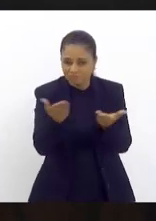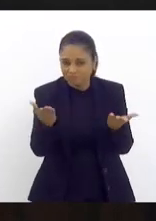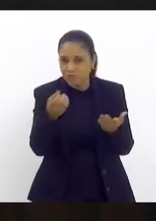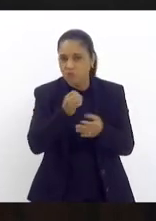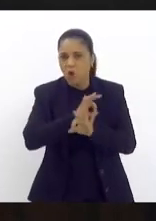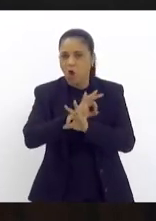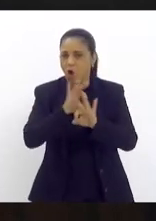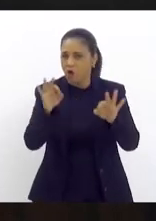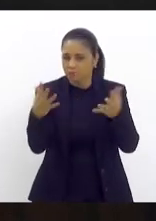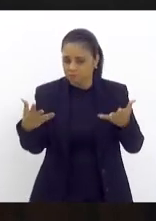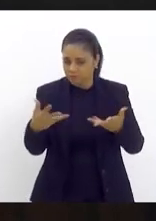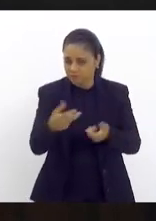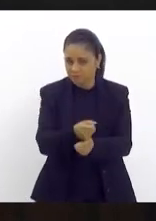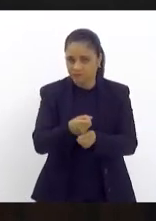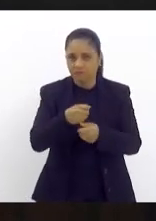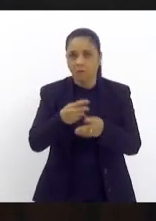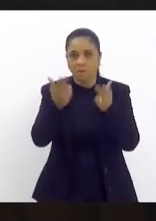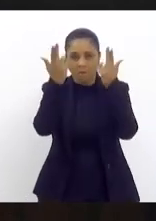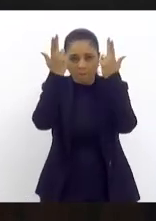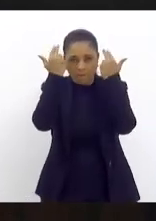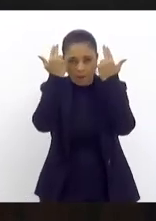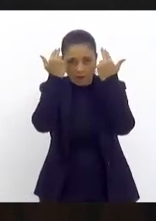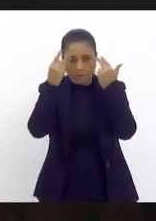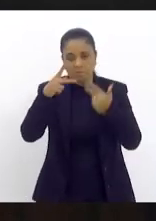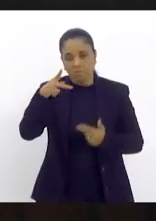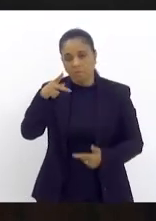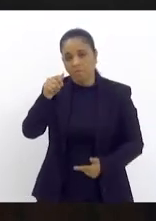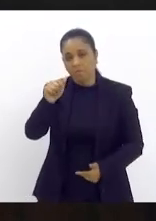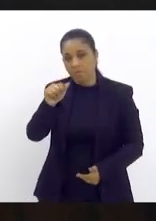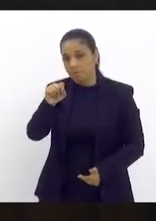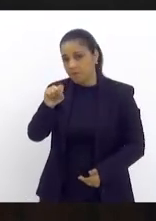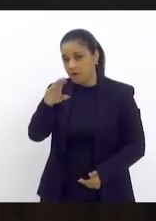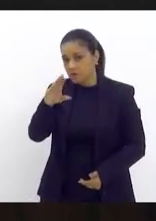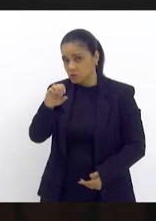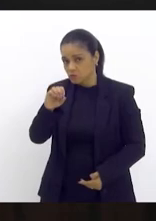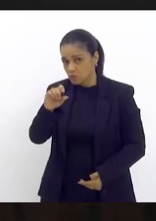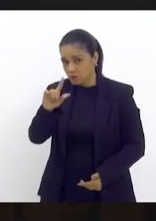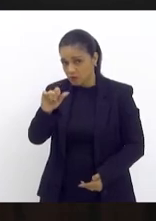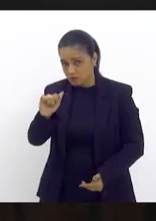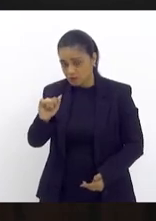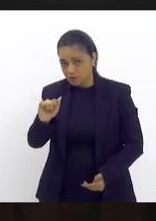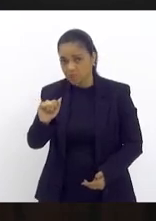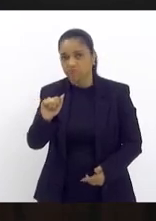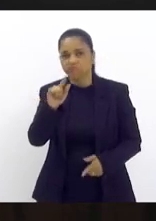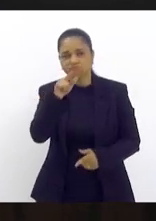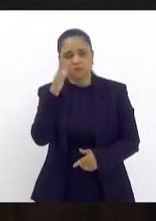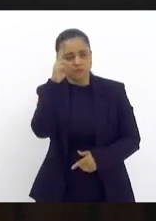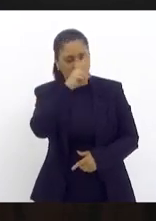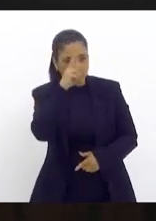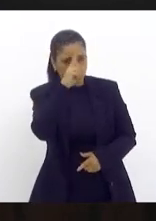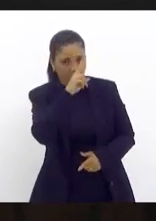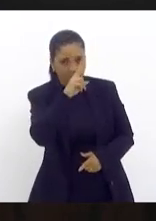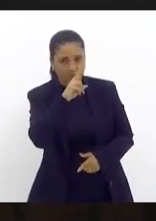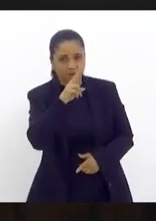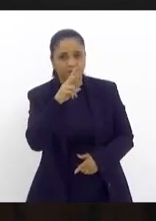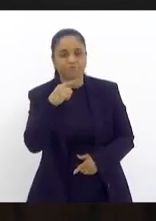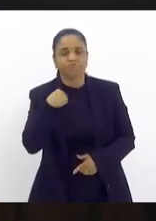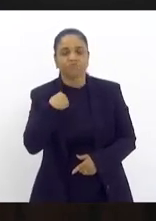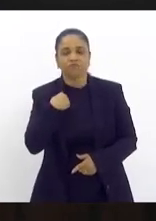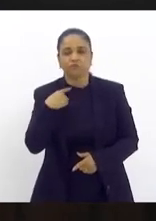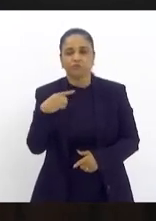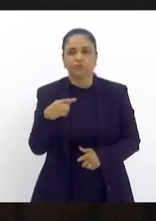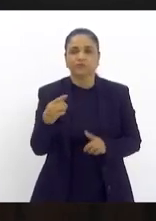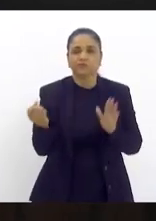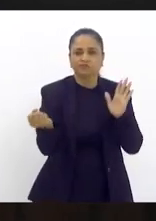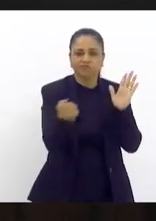Páscoa, muito amor no coração e que todos se lembrem do sacrifício feito pelo nosso Senhor Jesus